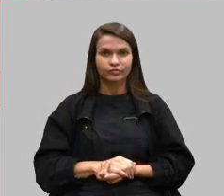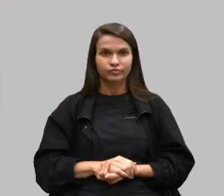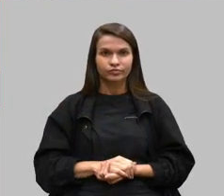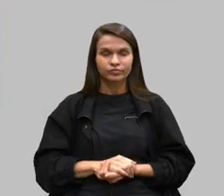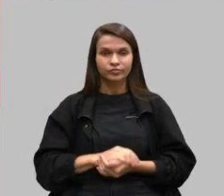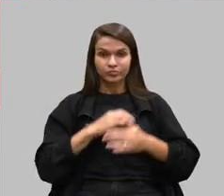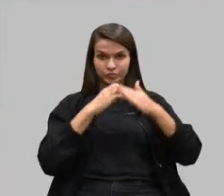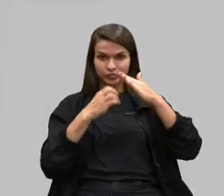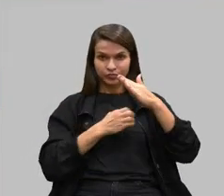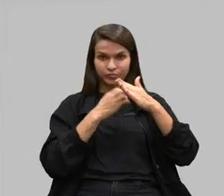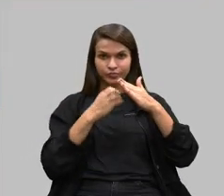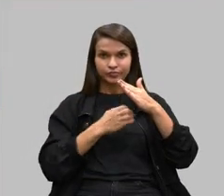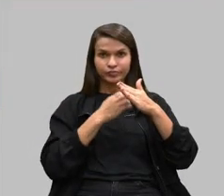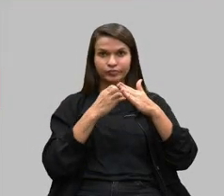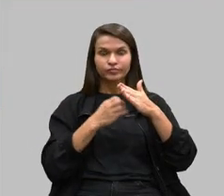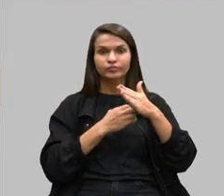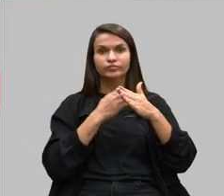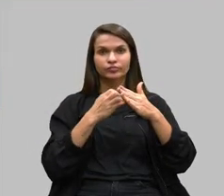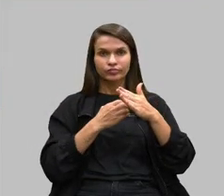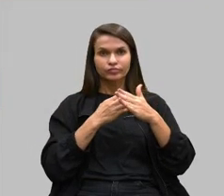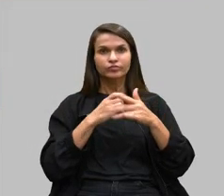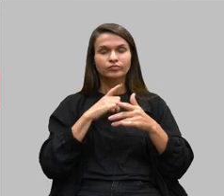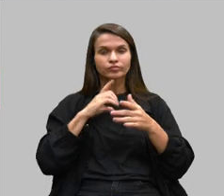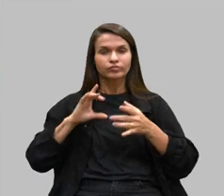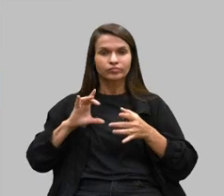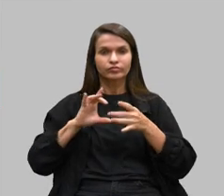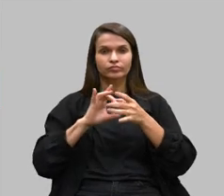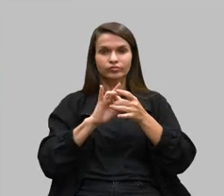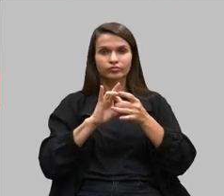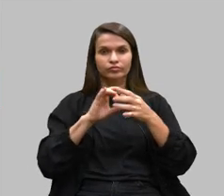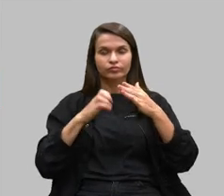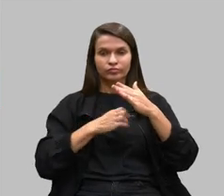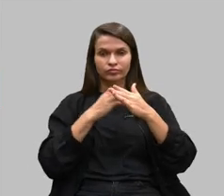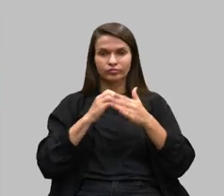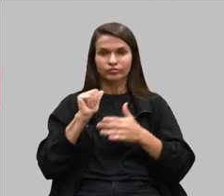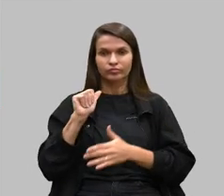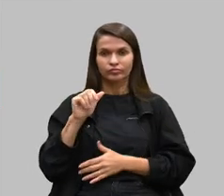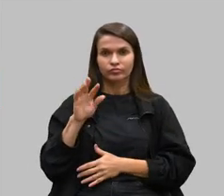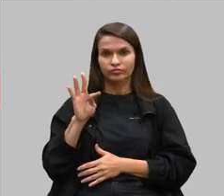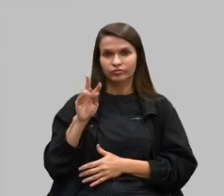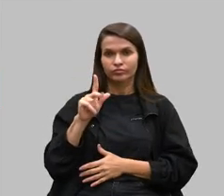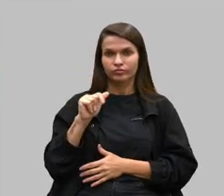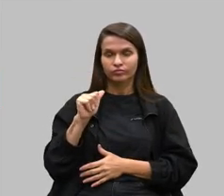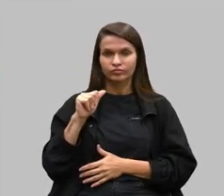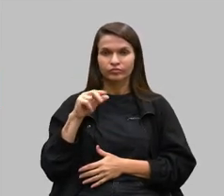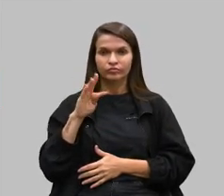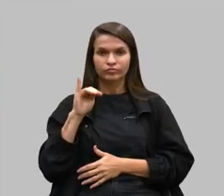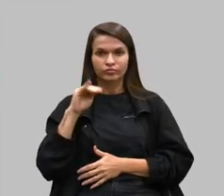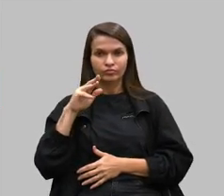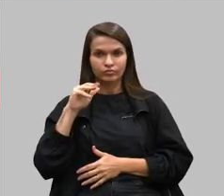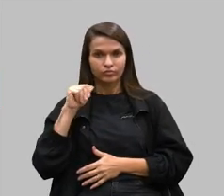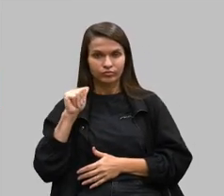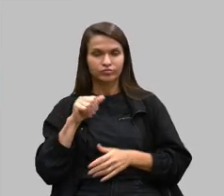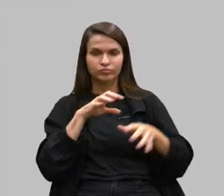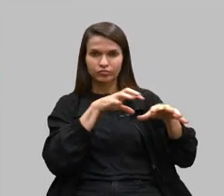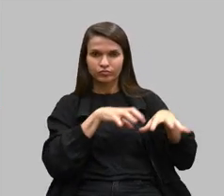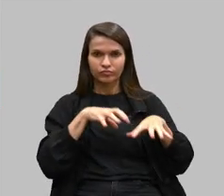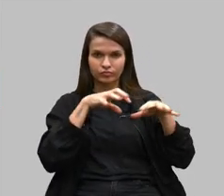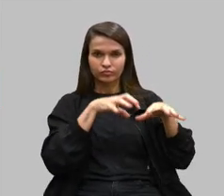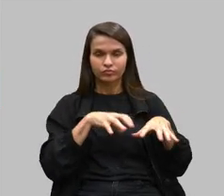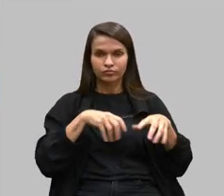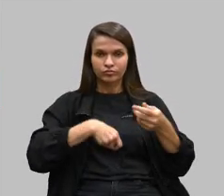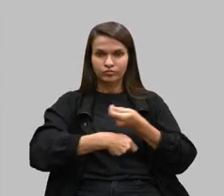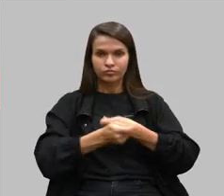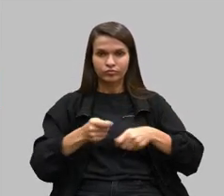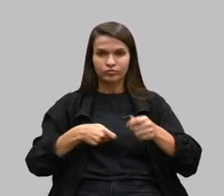Caravelas não é e está associada à empresa Atlântica mineração Empreendimentos é uma